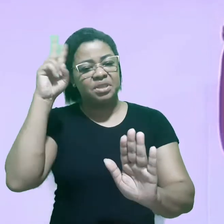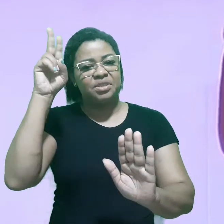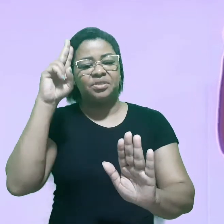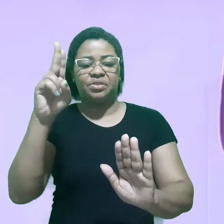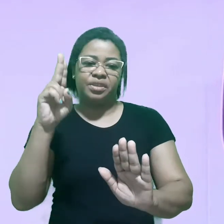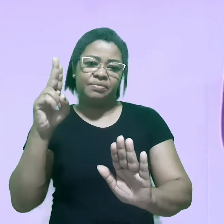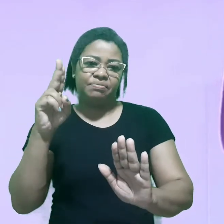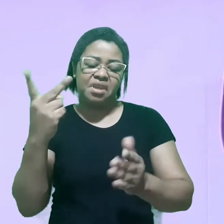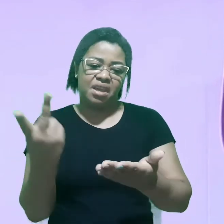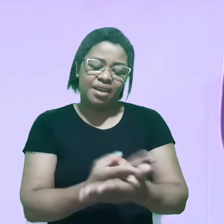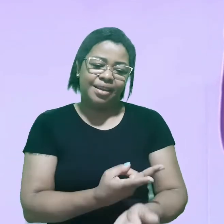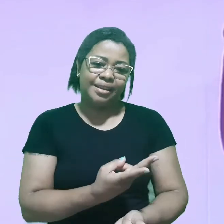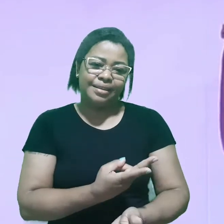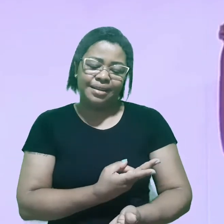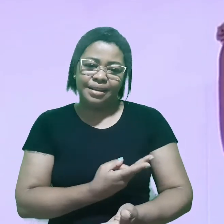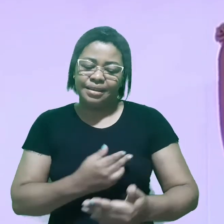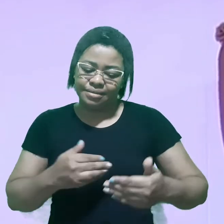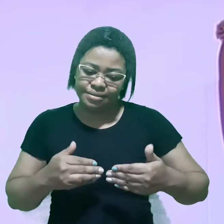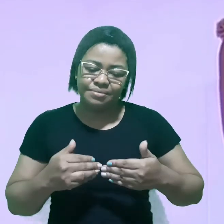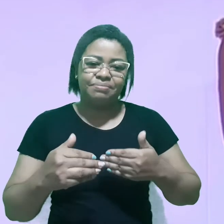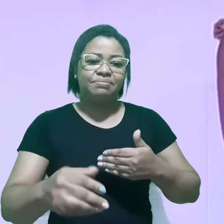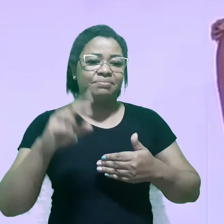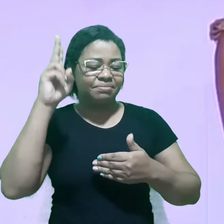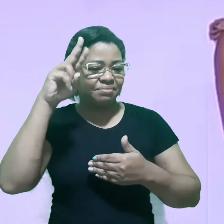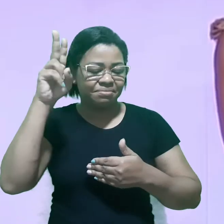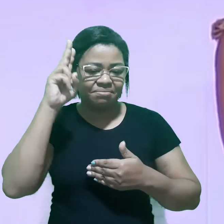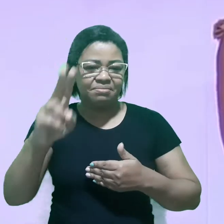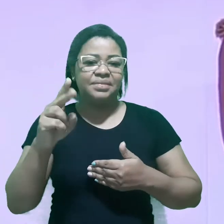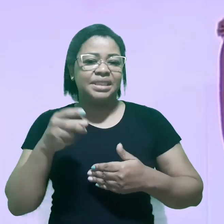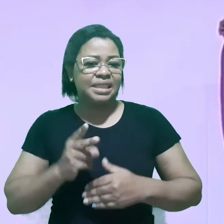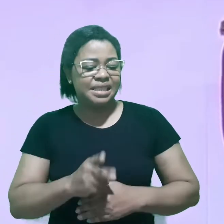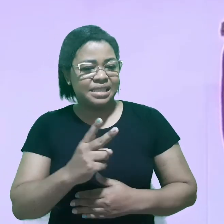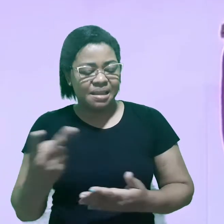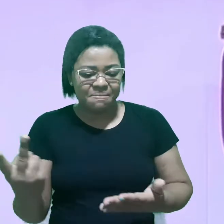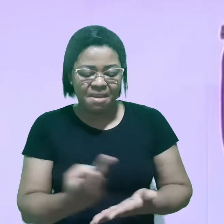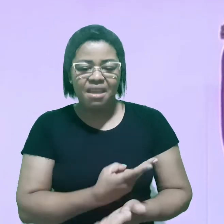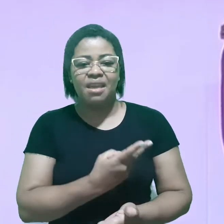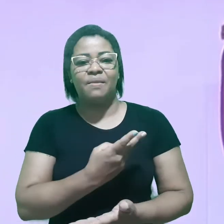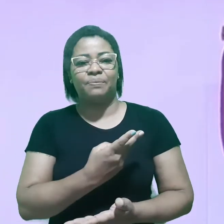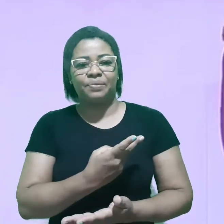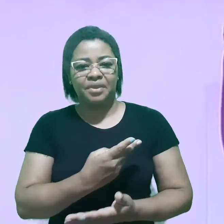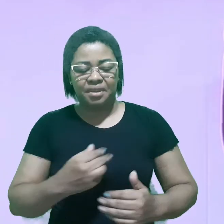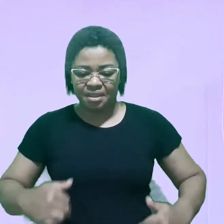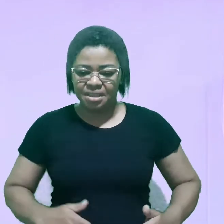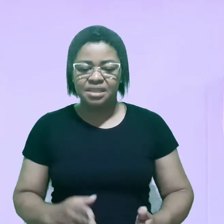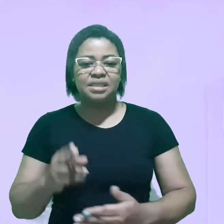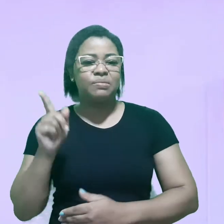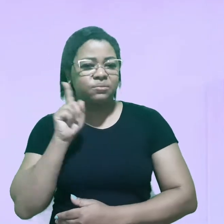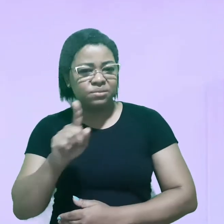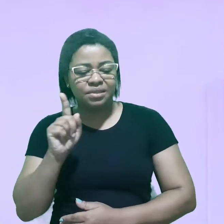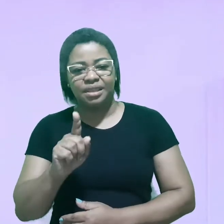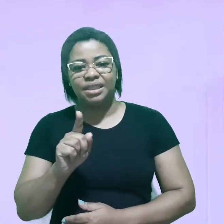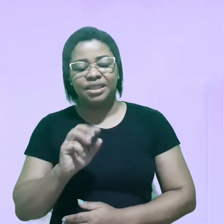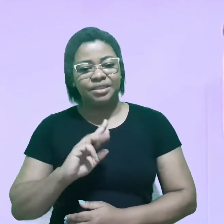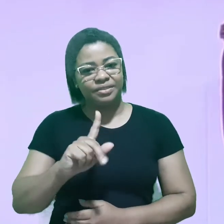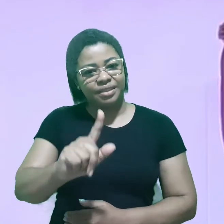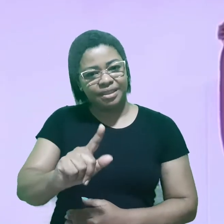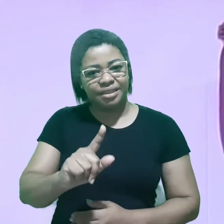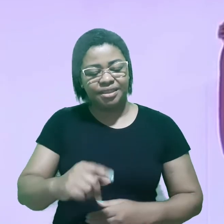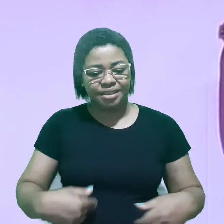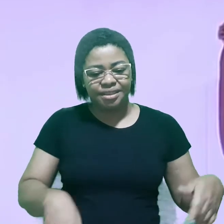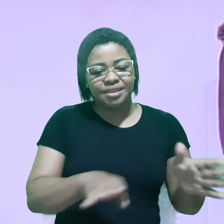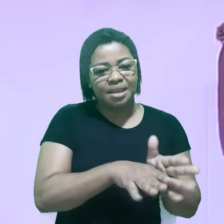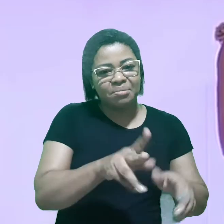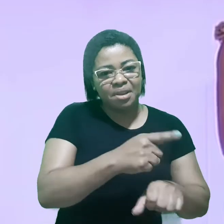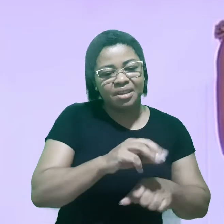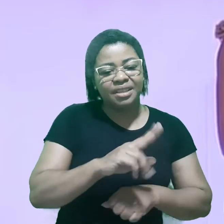as flechas dos nativos americanos e não com a chegada dos britânicos, e você tem uma história totalmente diferente. Comece